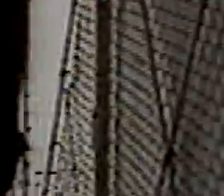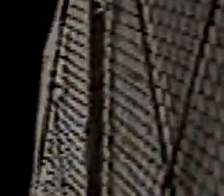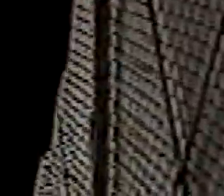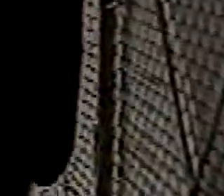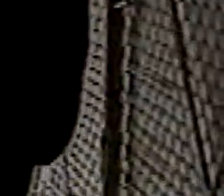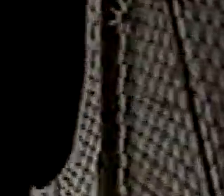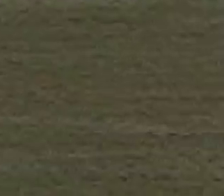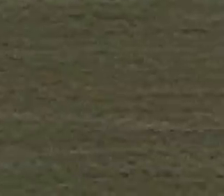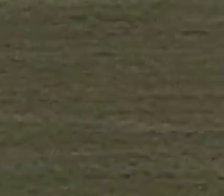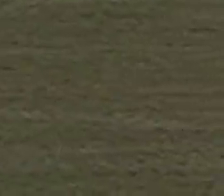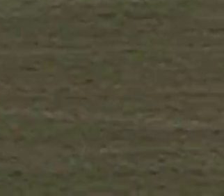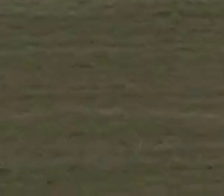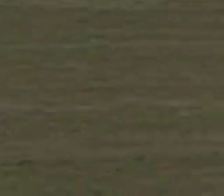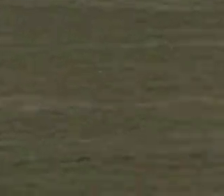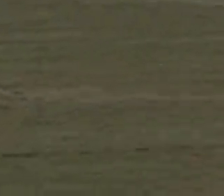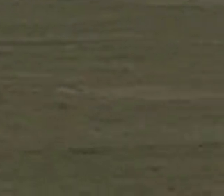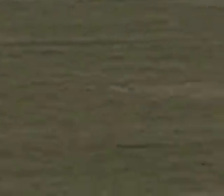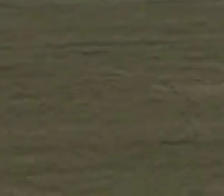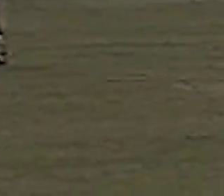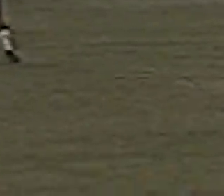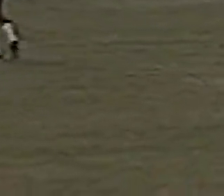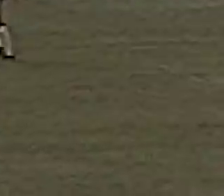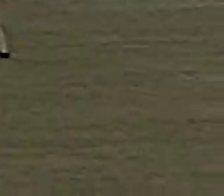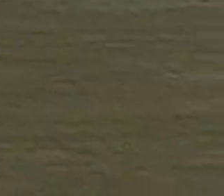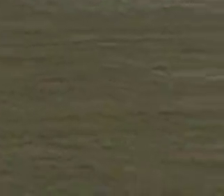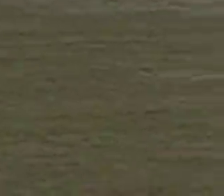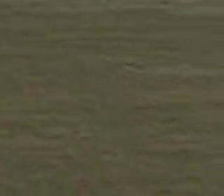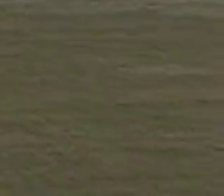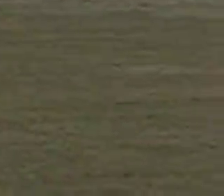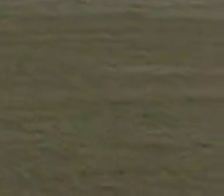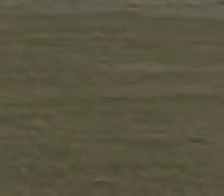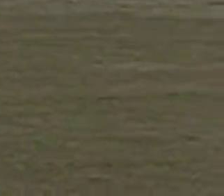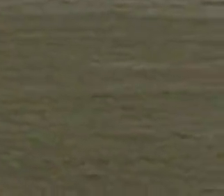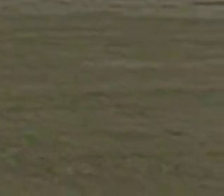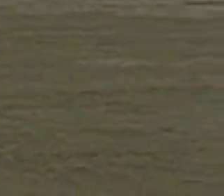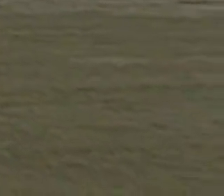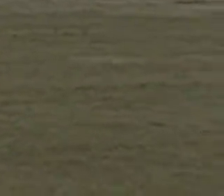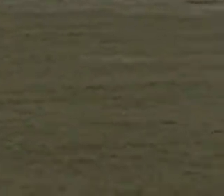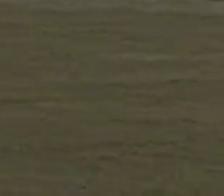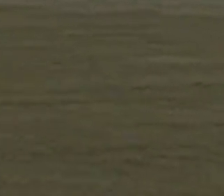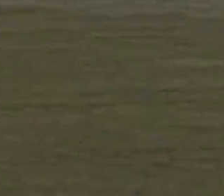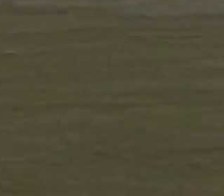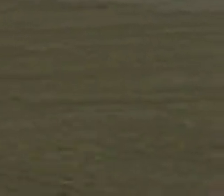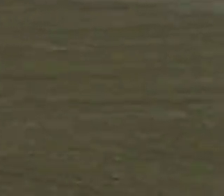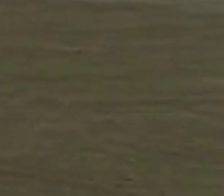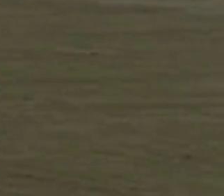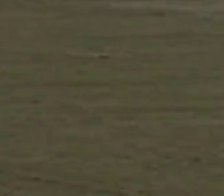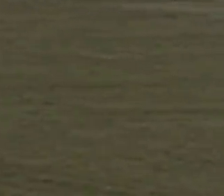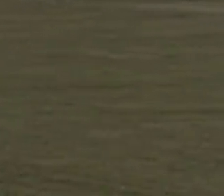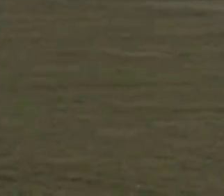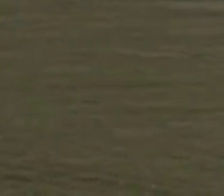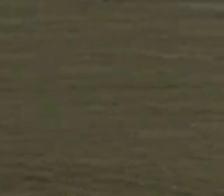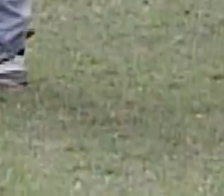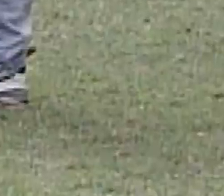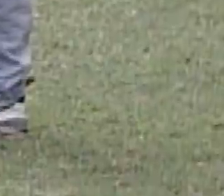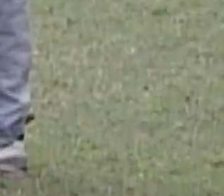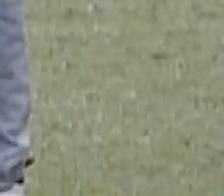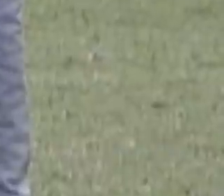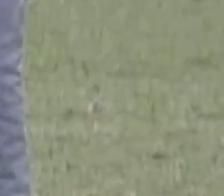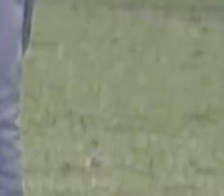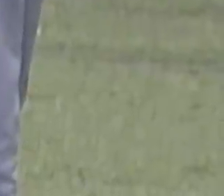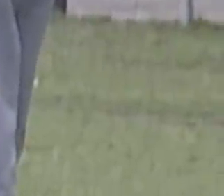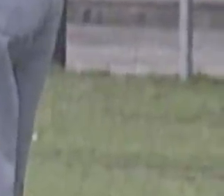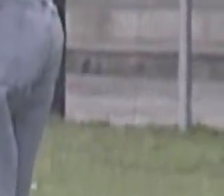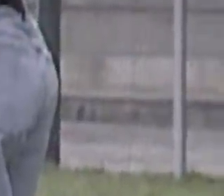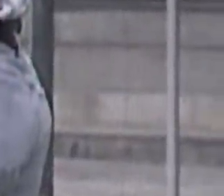sobre a grama e se partiu em cacos de cristais. As cores vestiram os nomes e fez-se a luta entre os homens